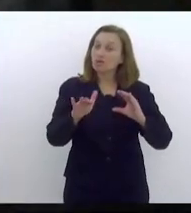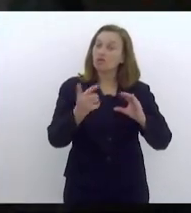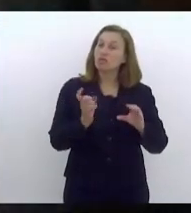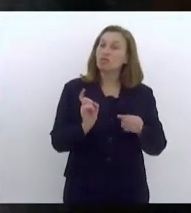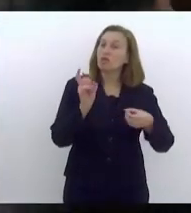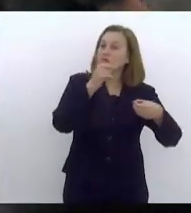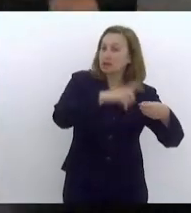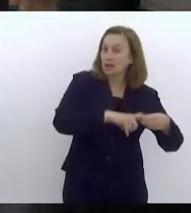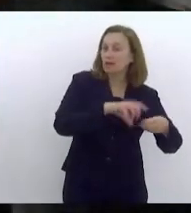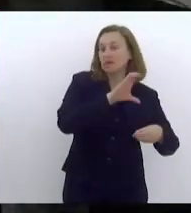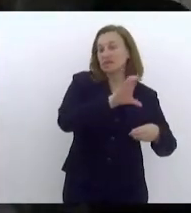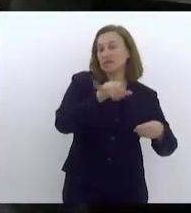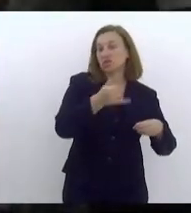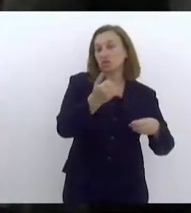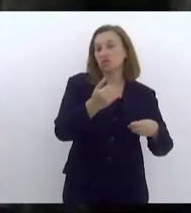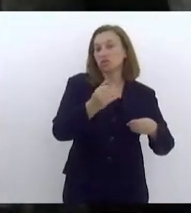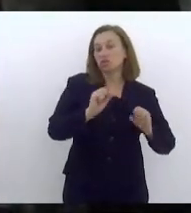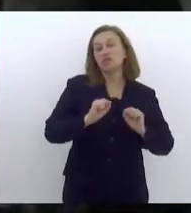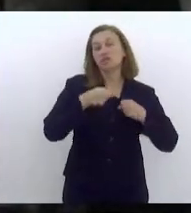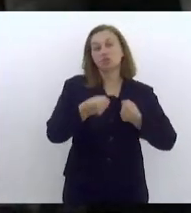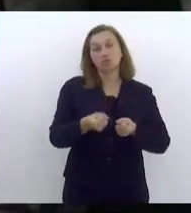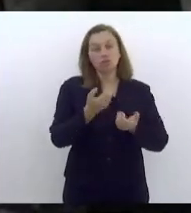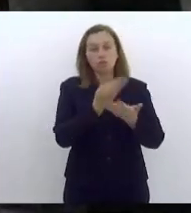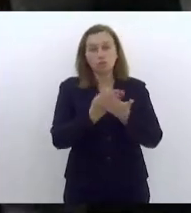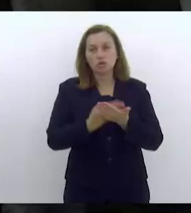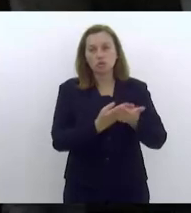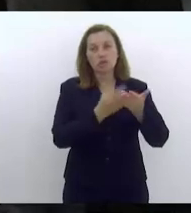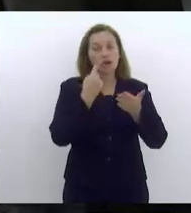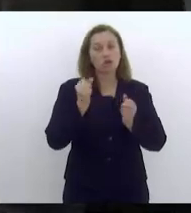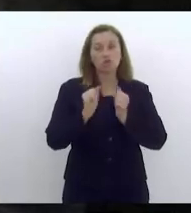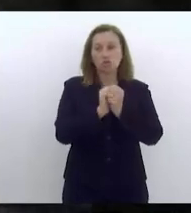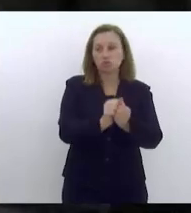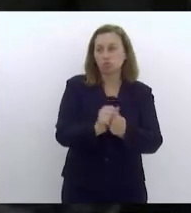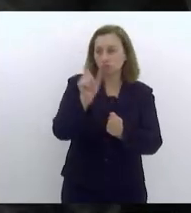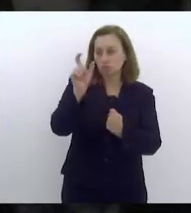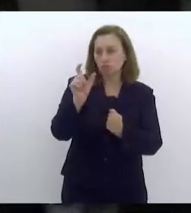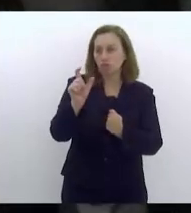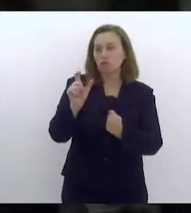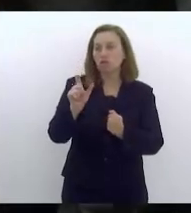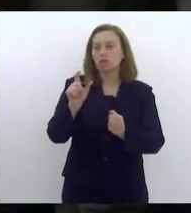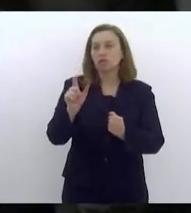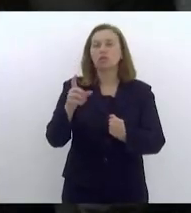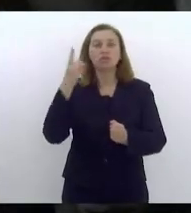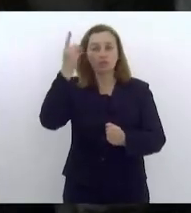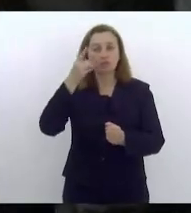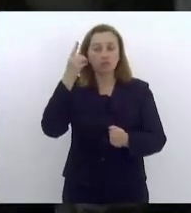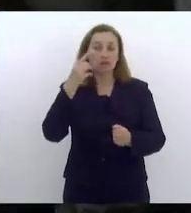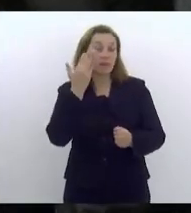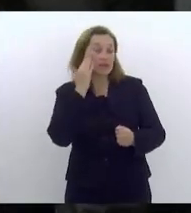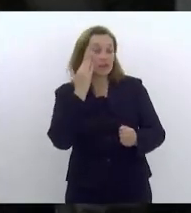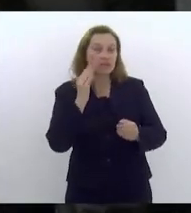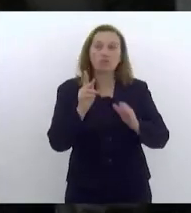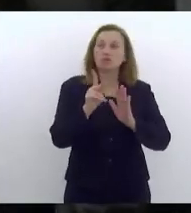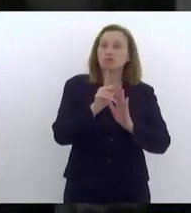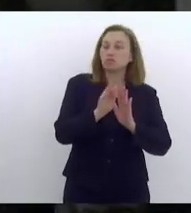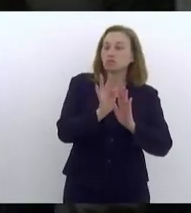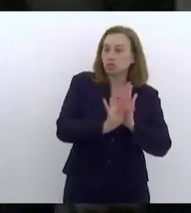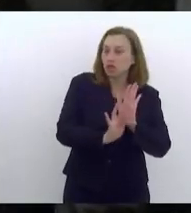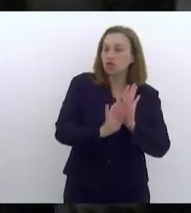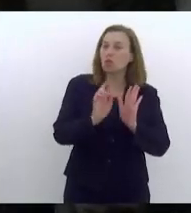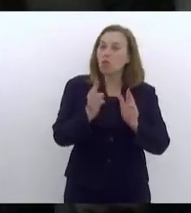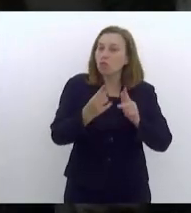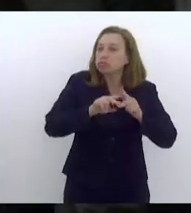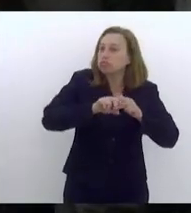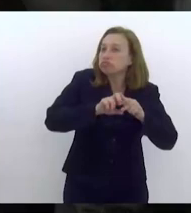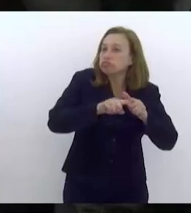CCJ, para a gente fazer um esforço na comissão junto à autora, para ver se consegue chegar a algum entendimento do texto ou uma eventual alteração nessa